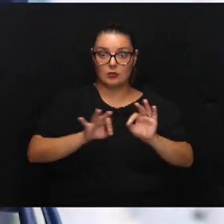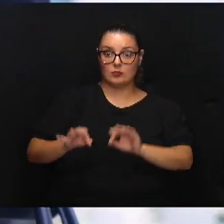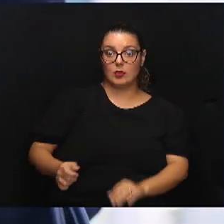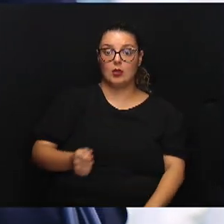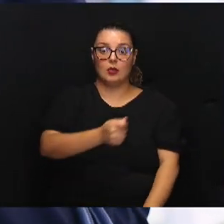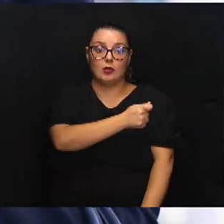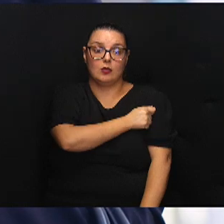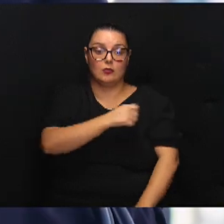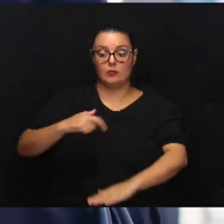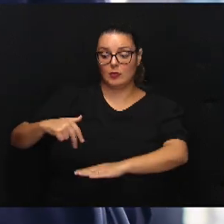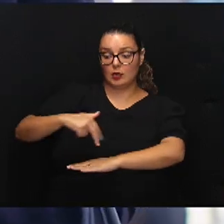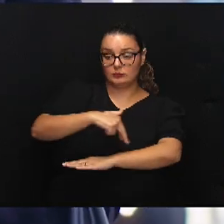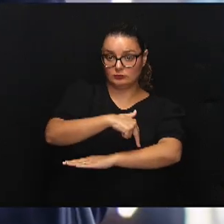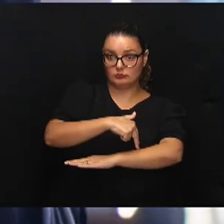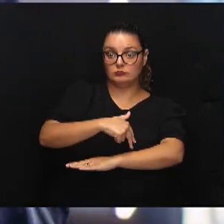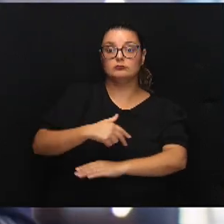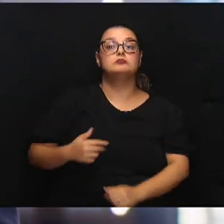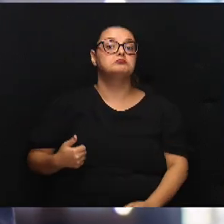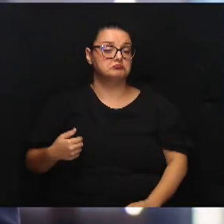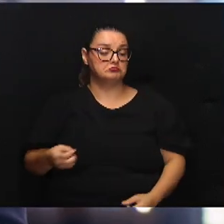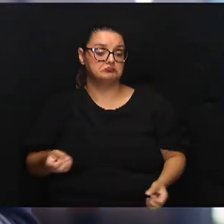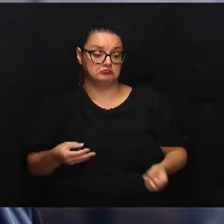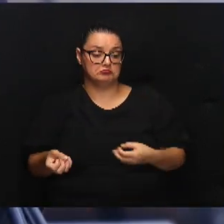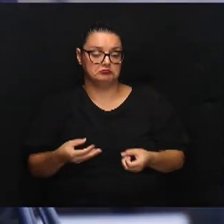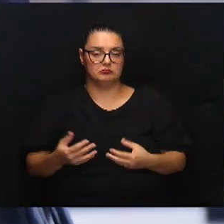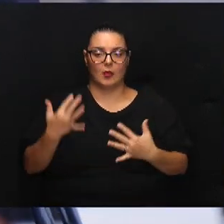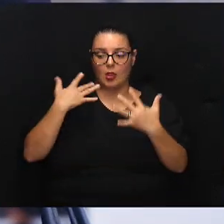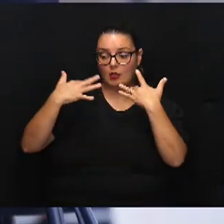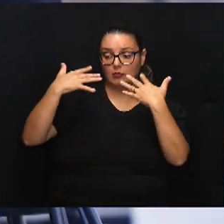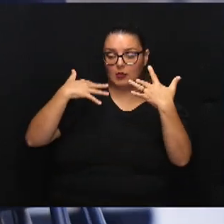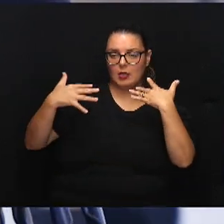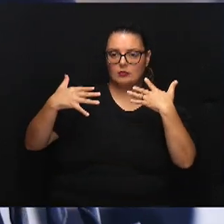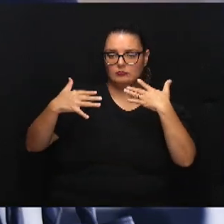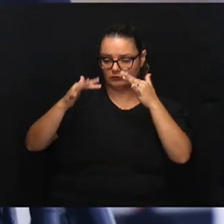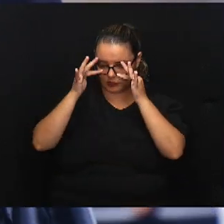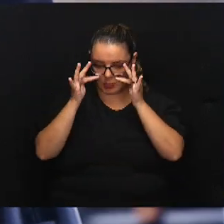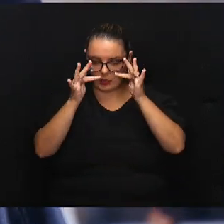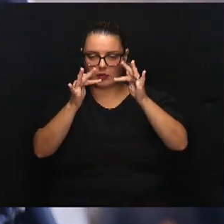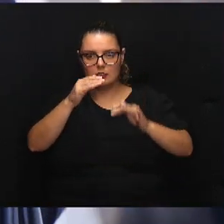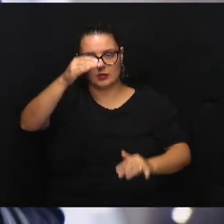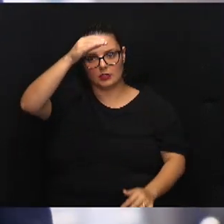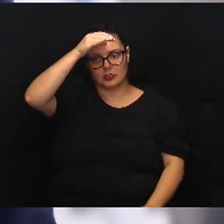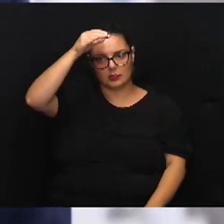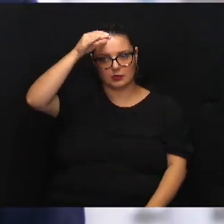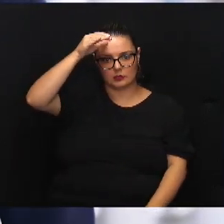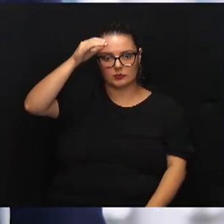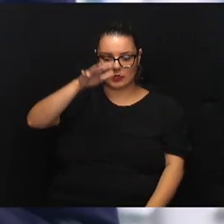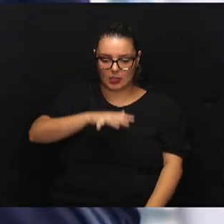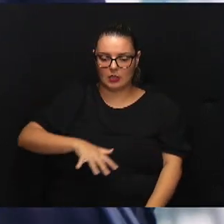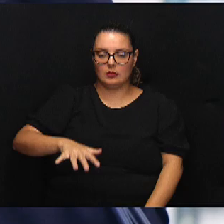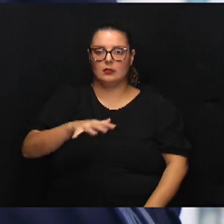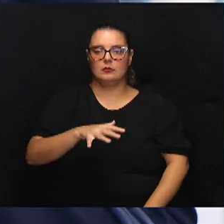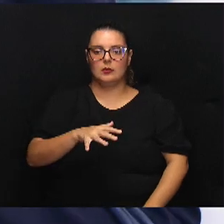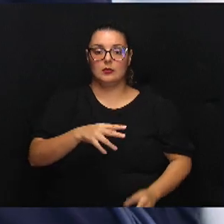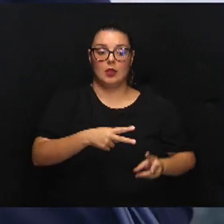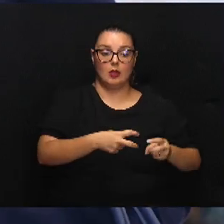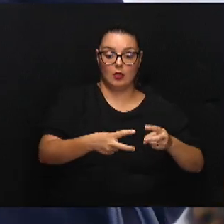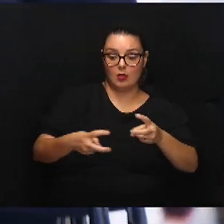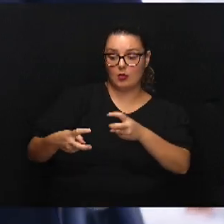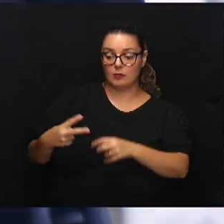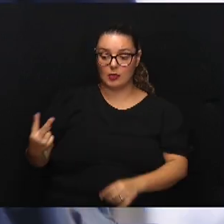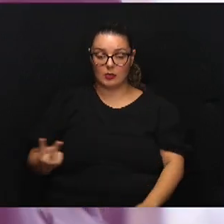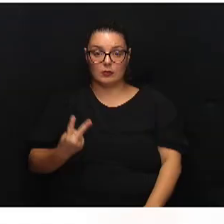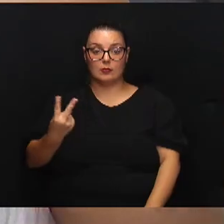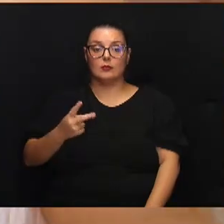autoridade e modernidade é essencial para atrair e fidelizar clientes em mercados onde a percepção de valor